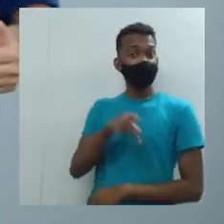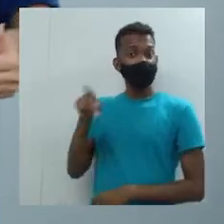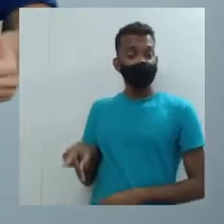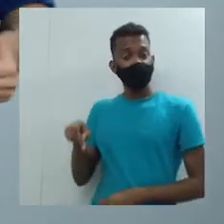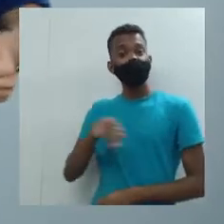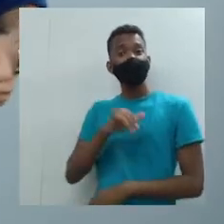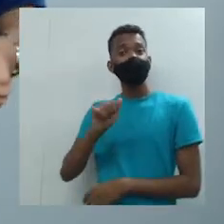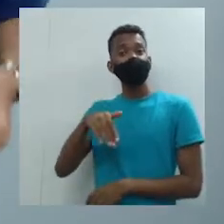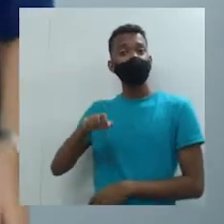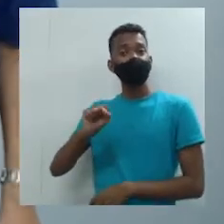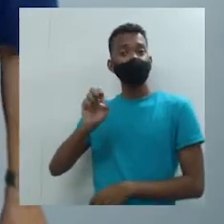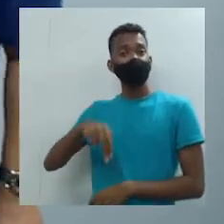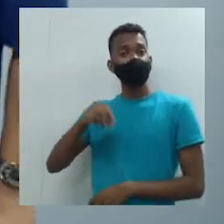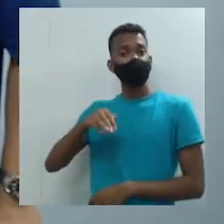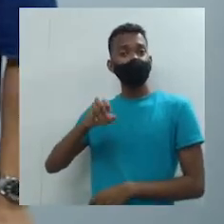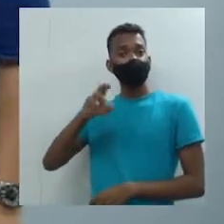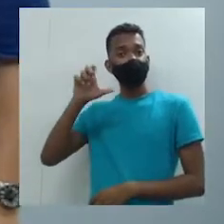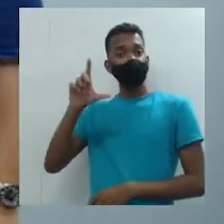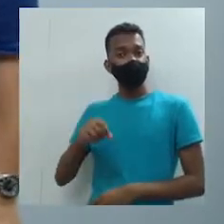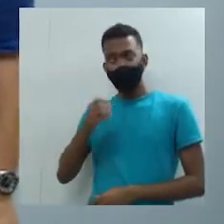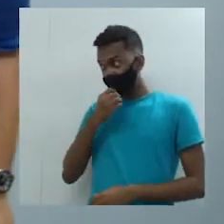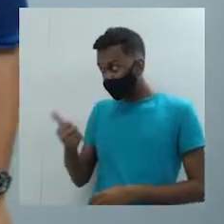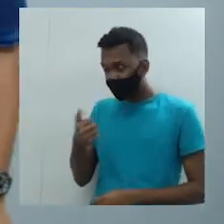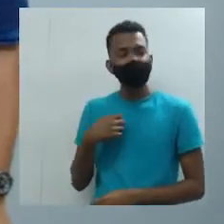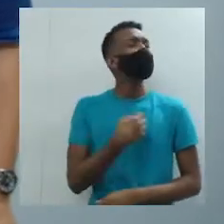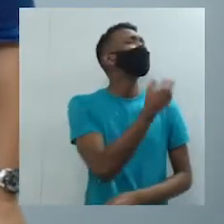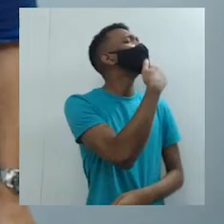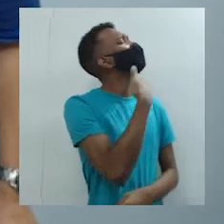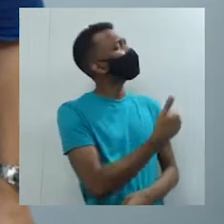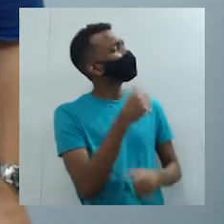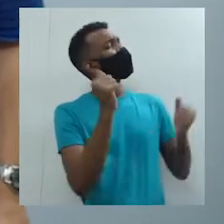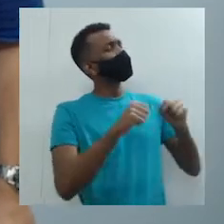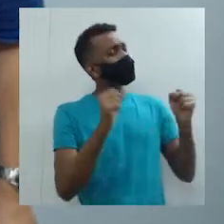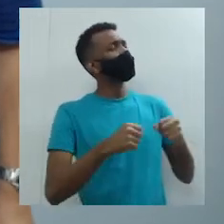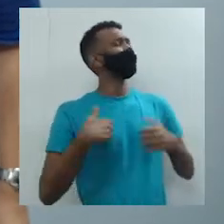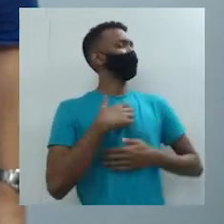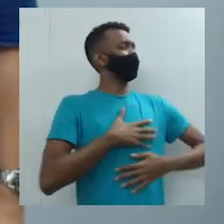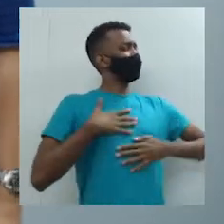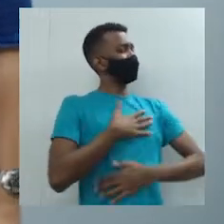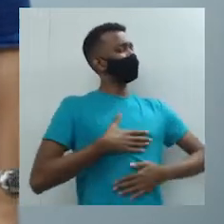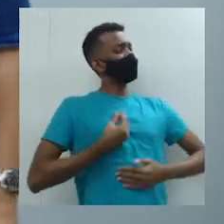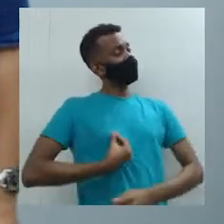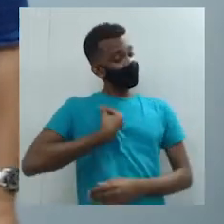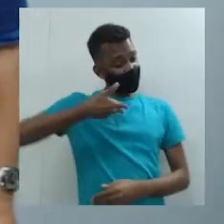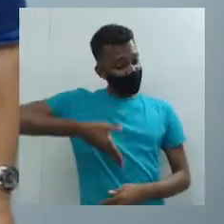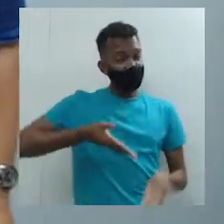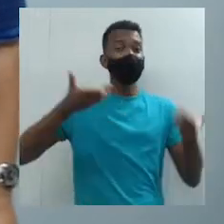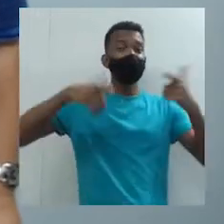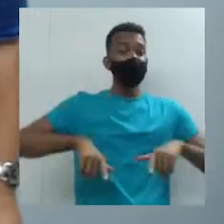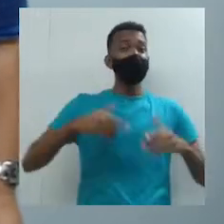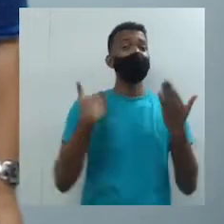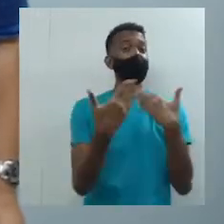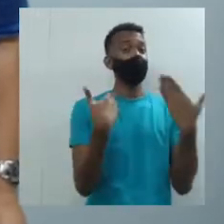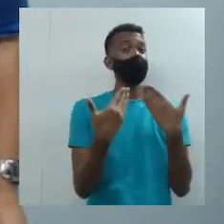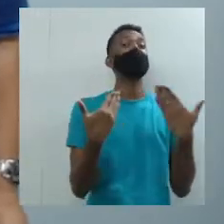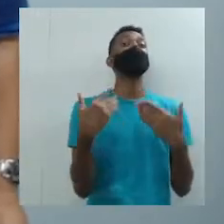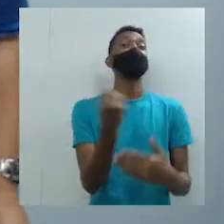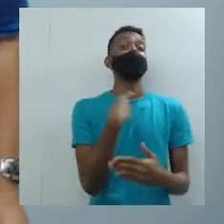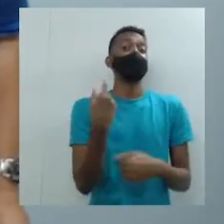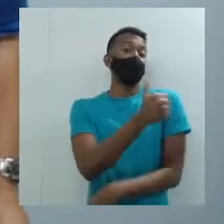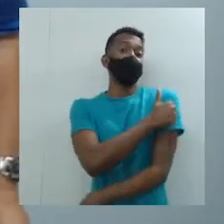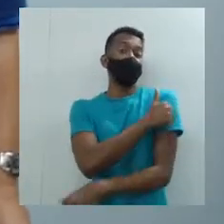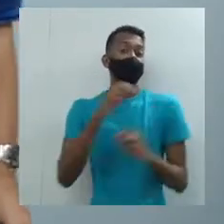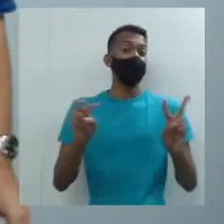professor Jamerson Marcelino. Tudo bom, professor? Tudo bem, professor Robson. Grata satisfação estarmos aqui mais uma vez para conversarmos com nossos estudantes